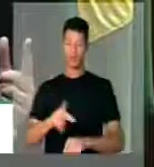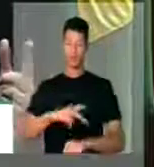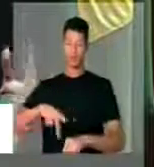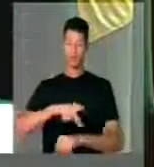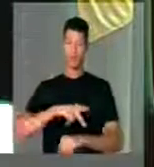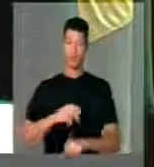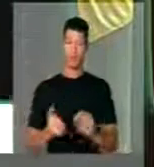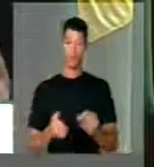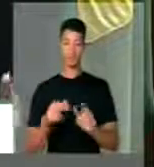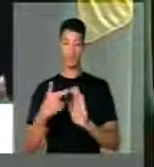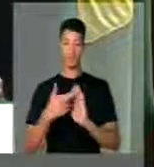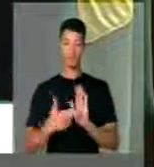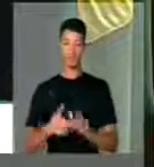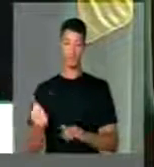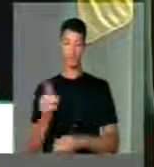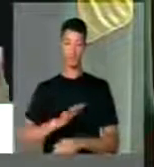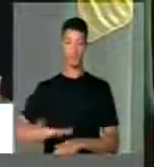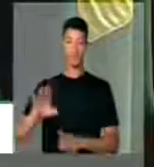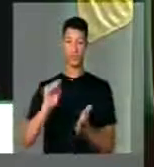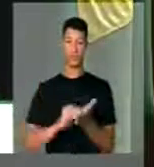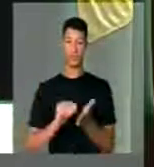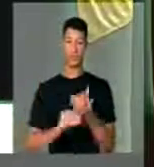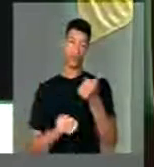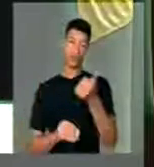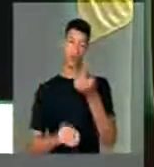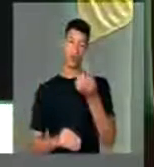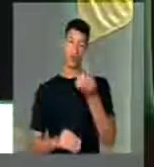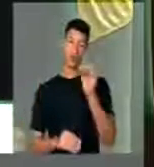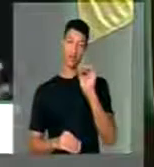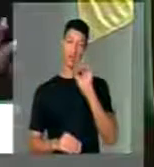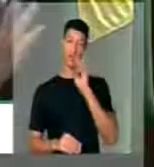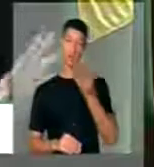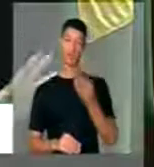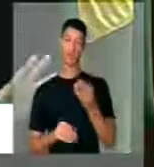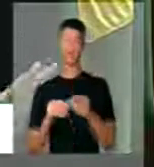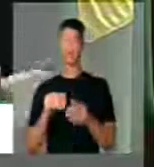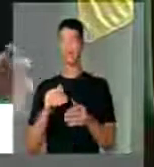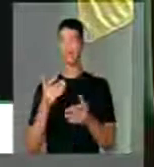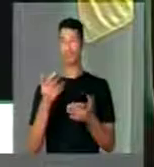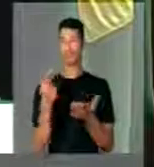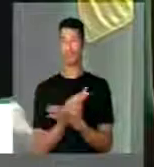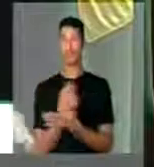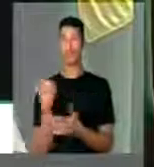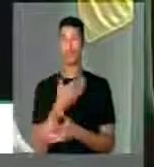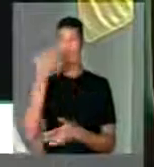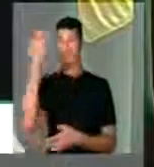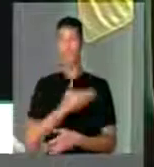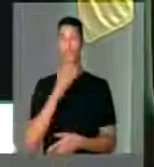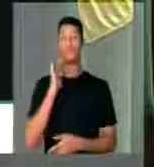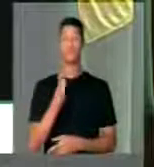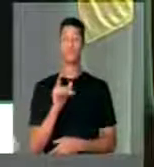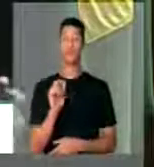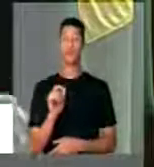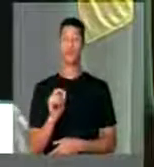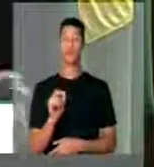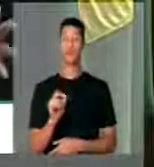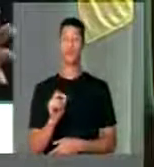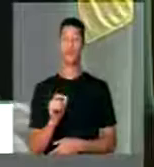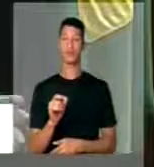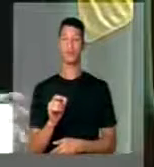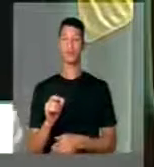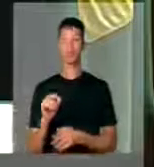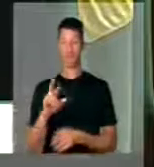país, que o regime geral tem um déficit de 160 bilhões, não colou, porque a gente provou por A mais B, que